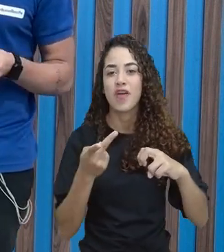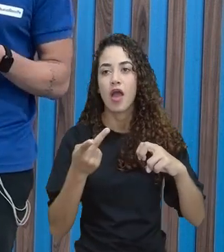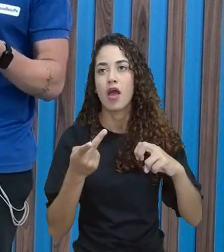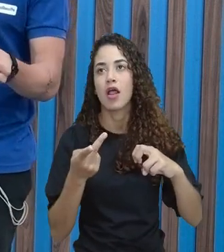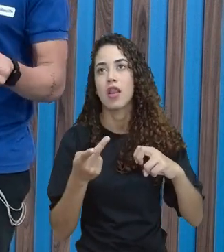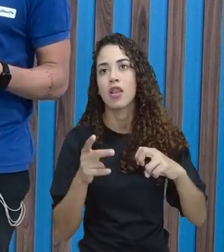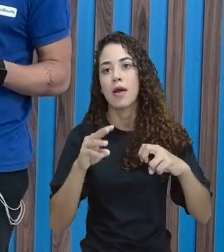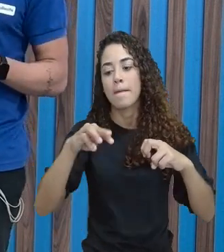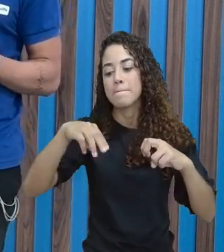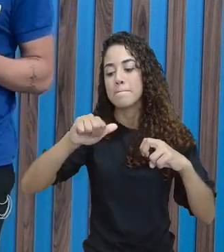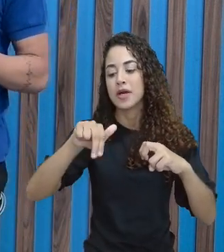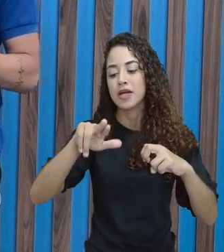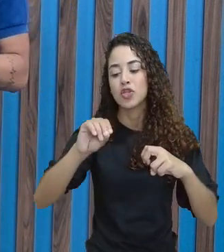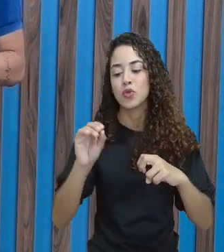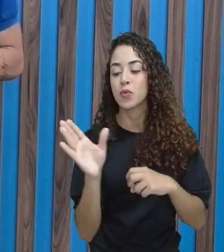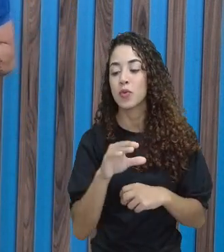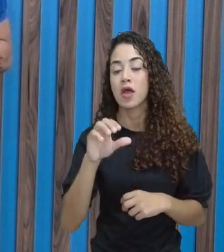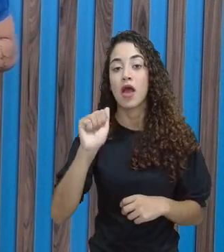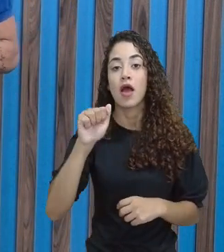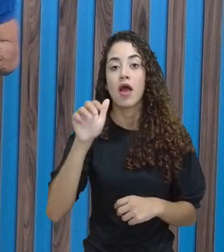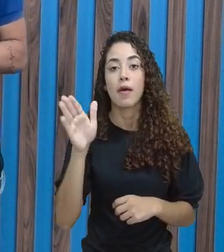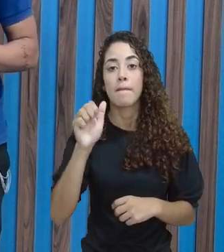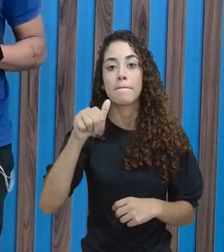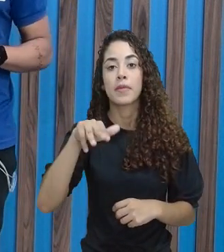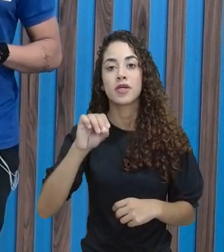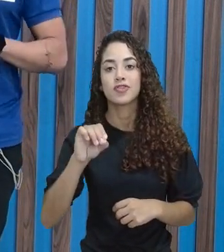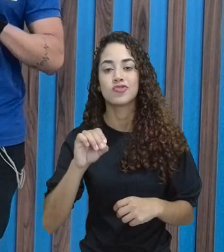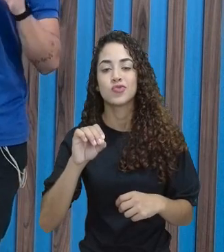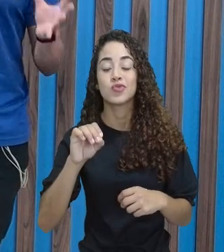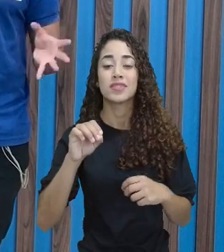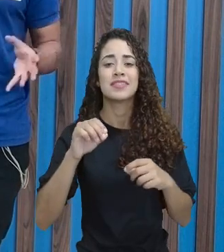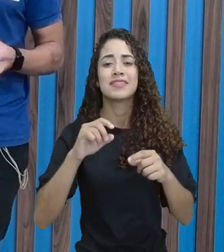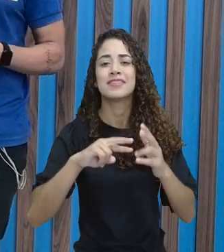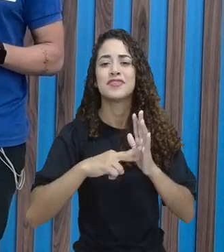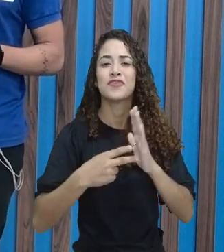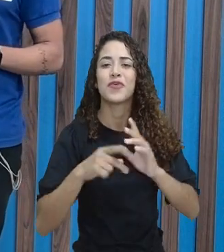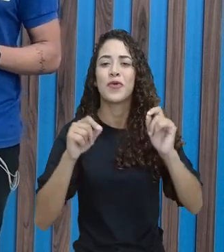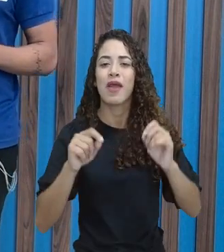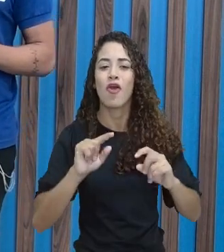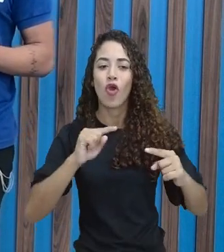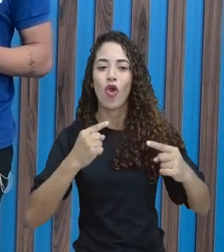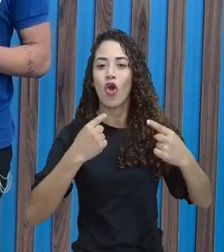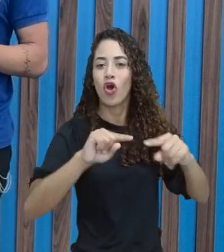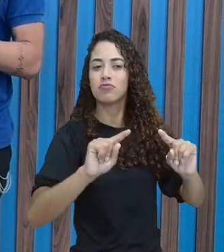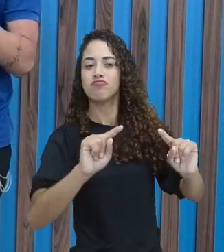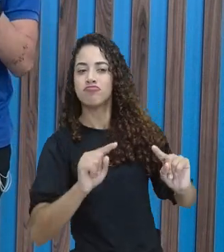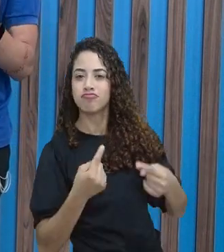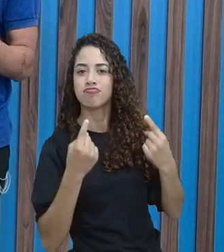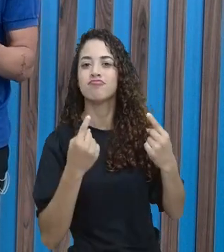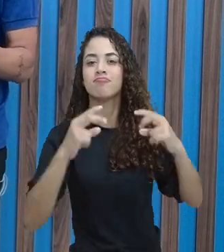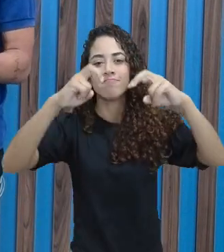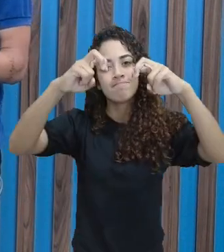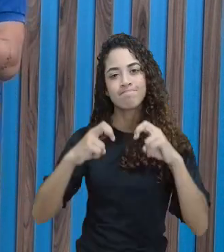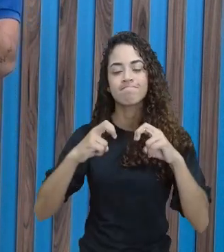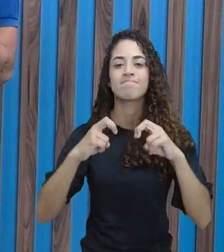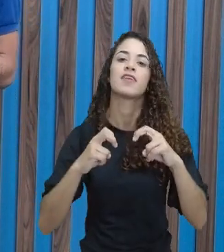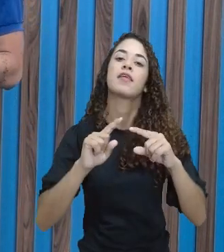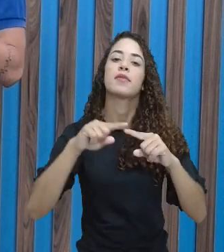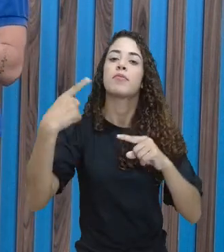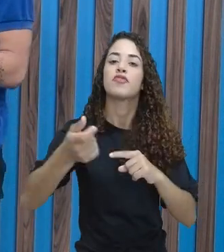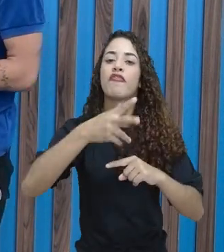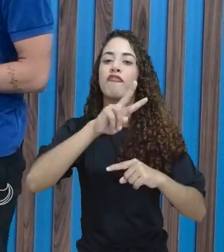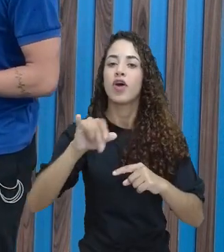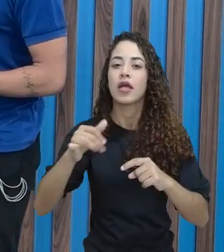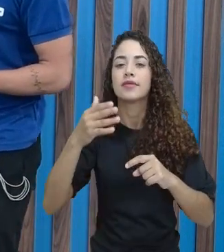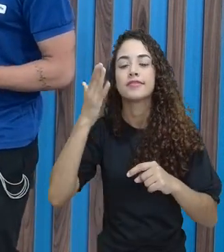popularmente de mano a mano, né? Quando é ali um contra o outro. E também a gente vai entender melhor essa classificação, assim como as